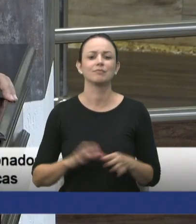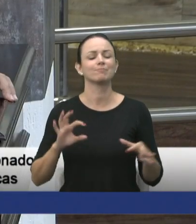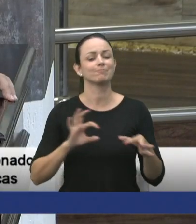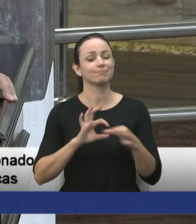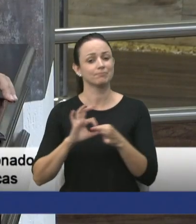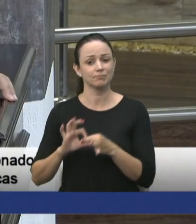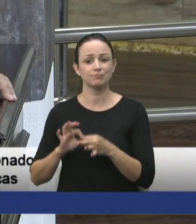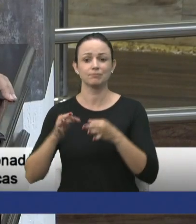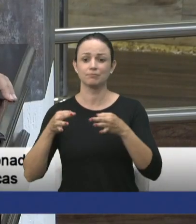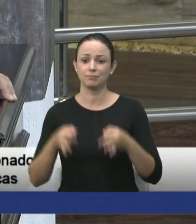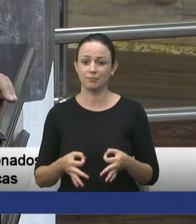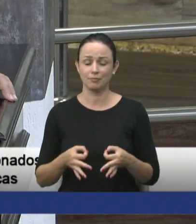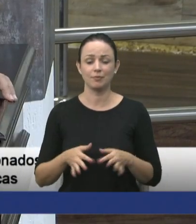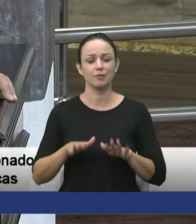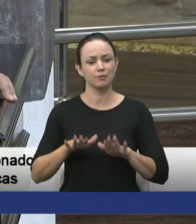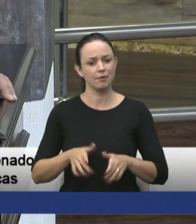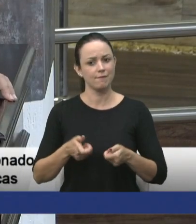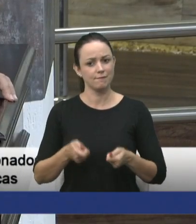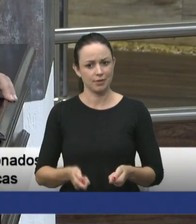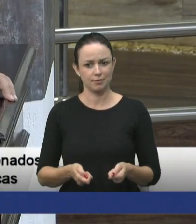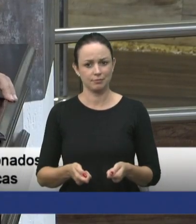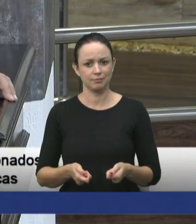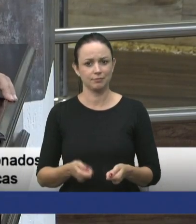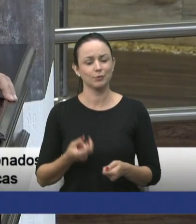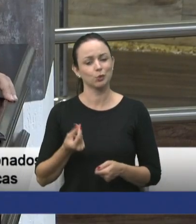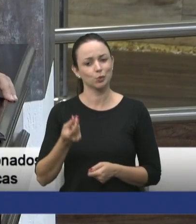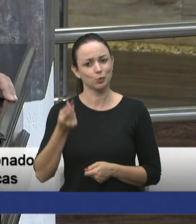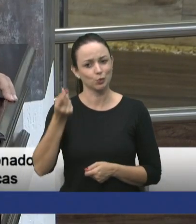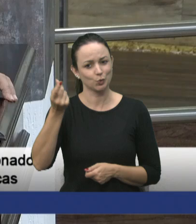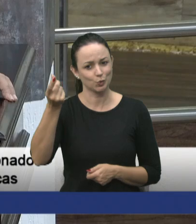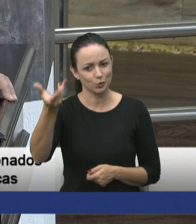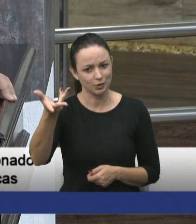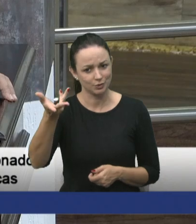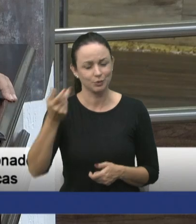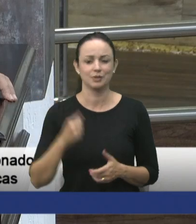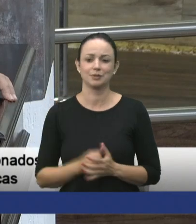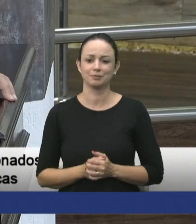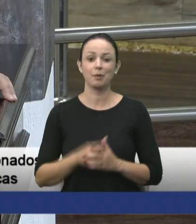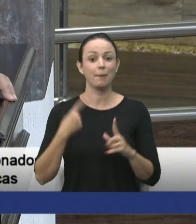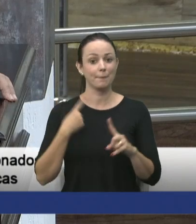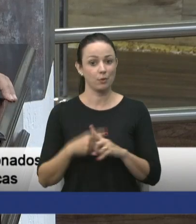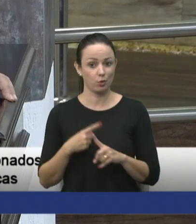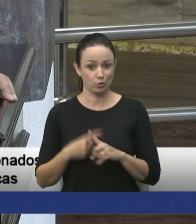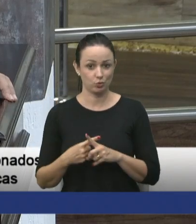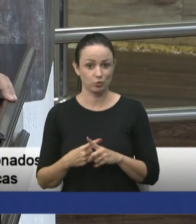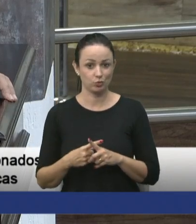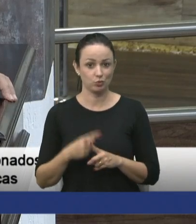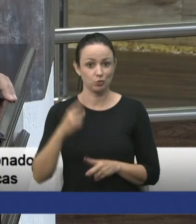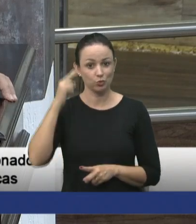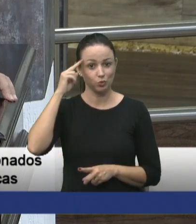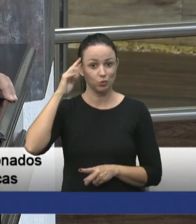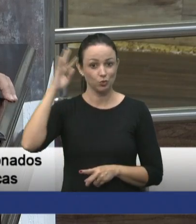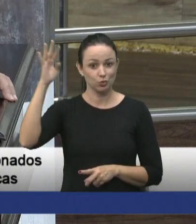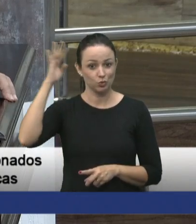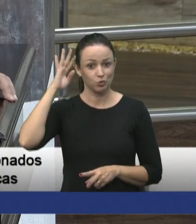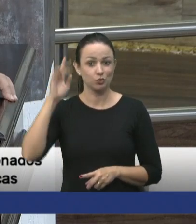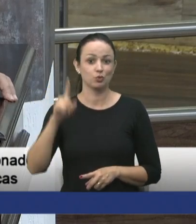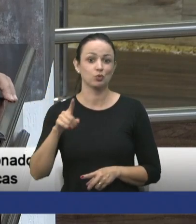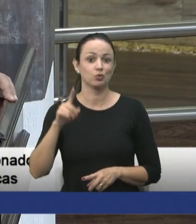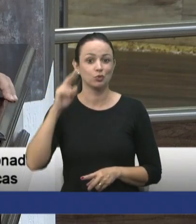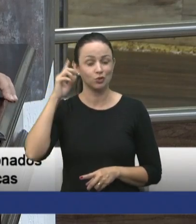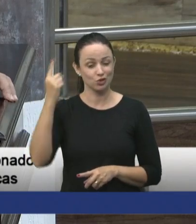coerentes, pé no chão, duradouras, porque um sonho que se